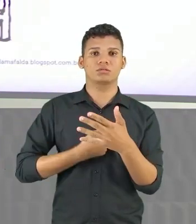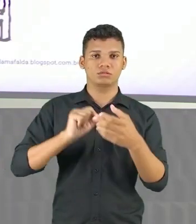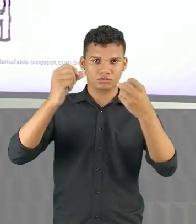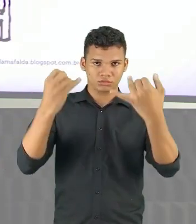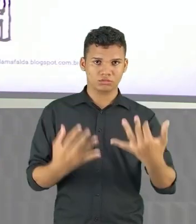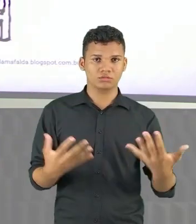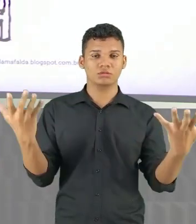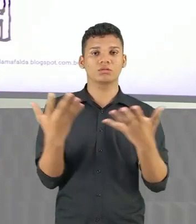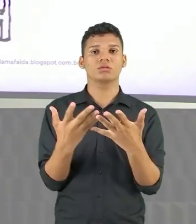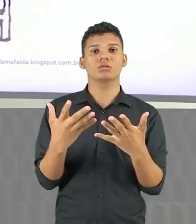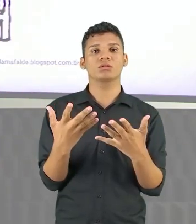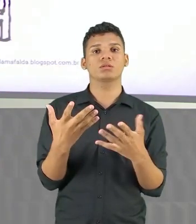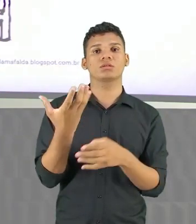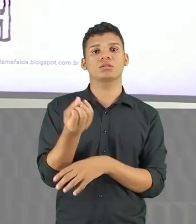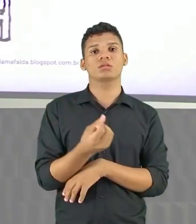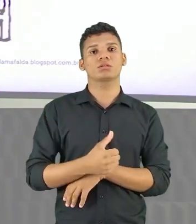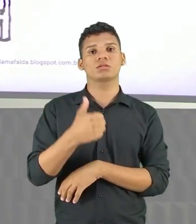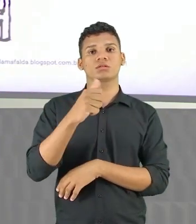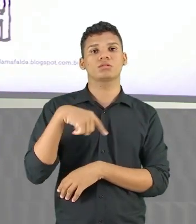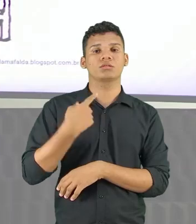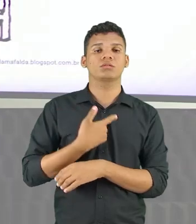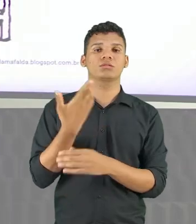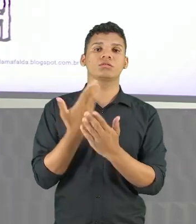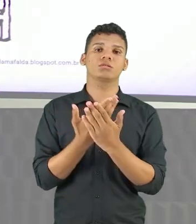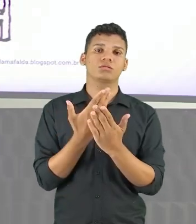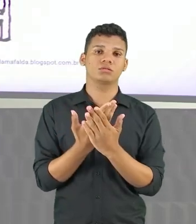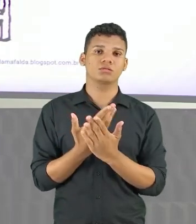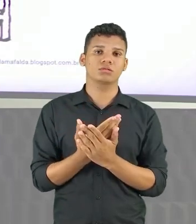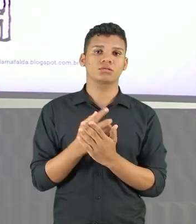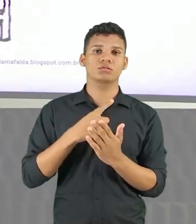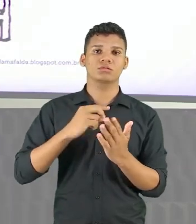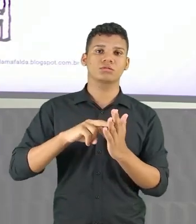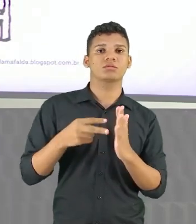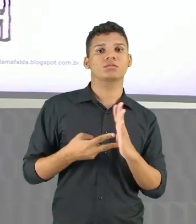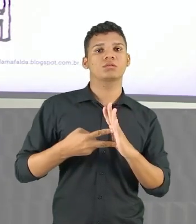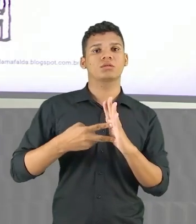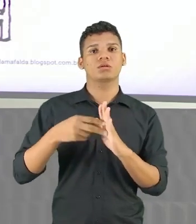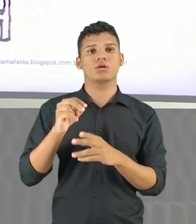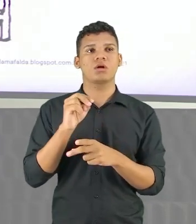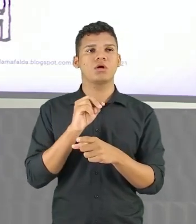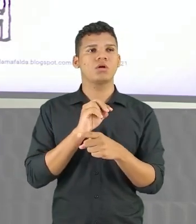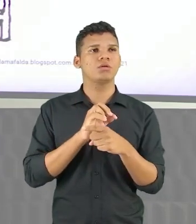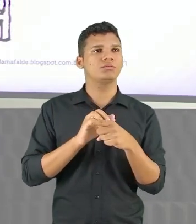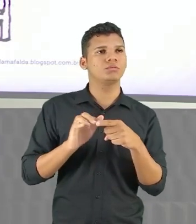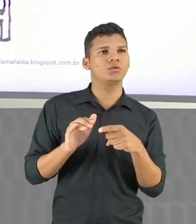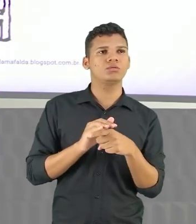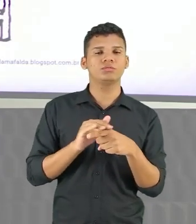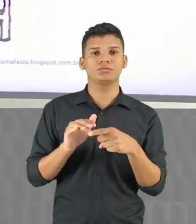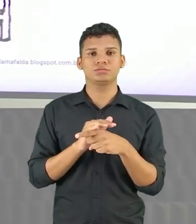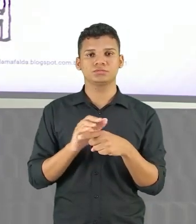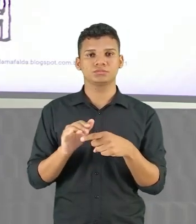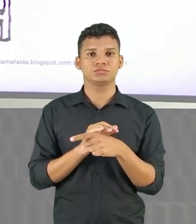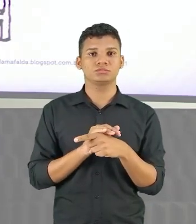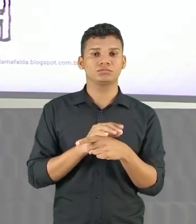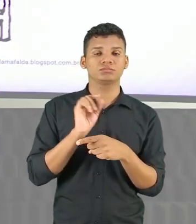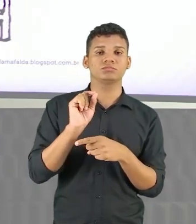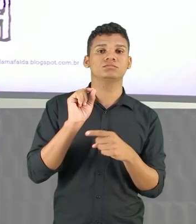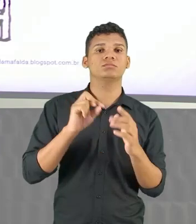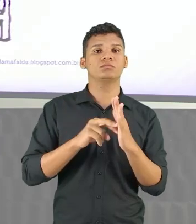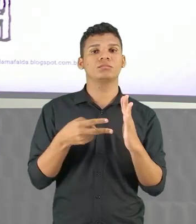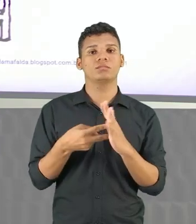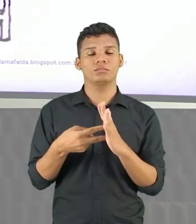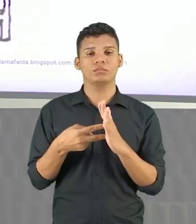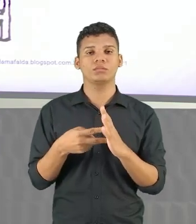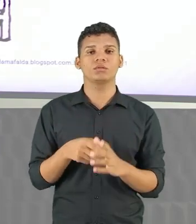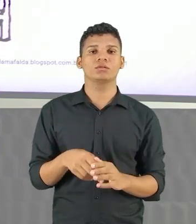aqui nesta questão 61, trabalhar com o aspecto da morfologia, de que forma isso foi cobrada em uma questão do Enem,